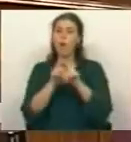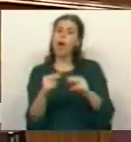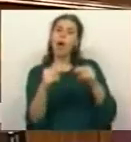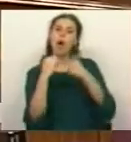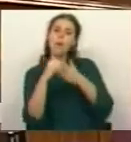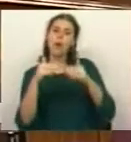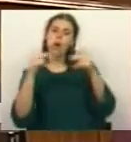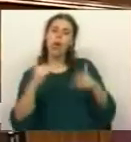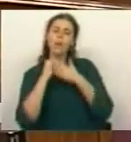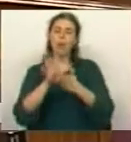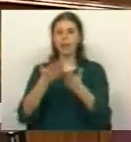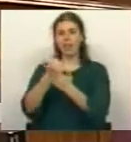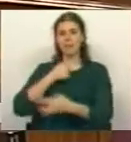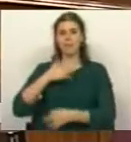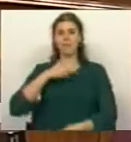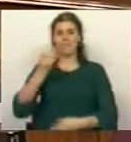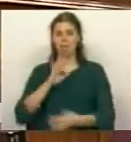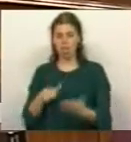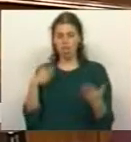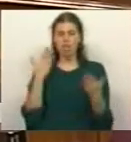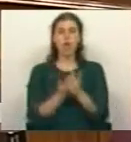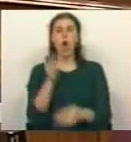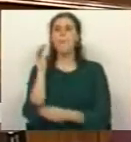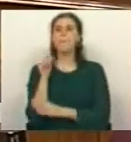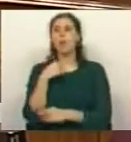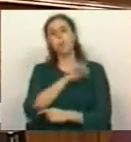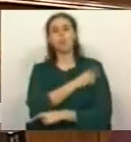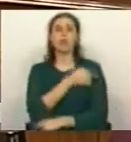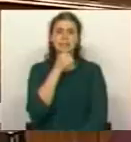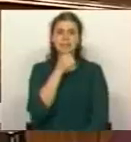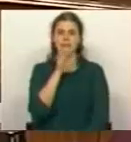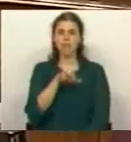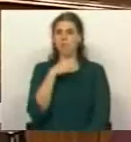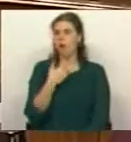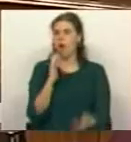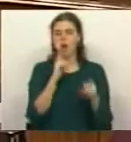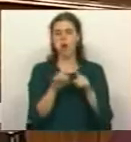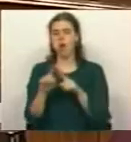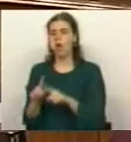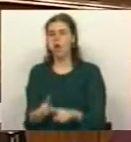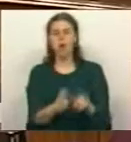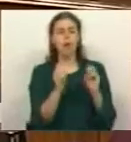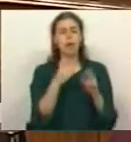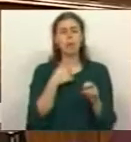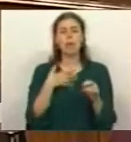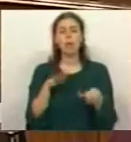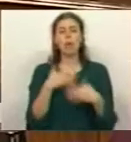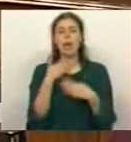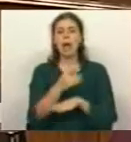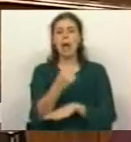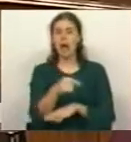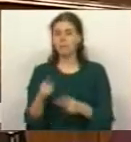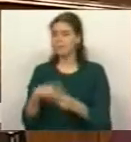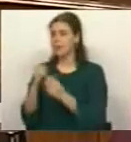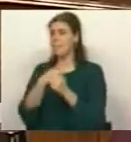dos apoios às empresas, ainda por cima atribuindo aos bancos o poder de decidir de forma discricionária quais as empresas que têm acesso e